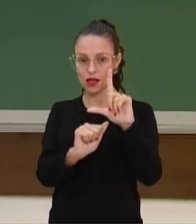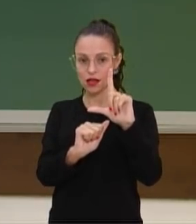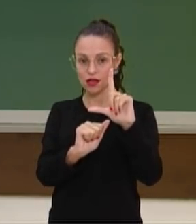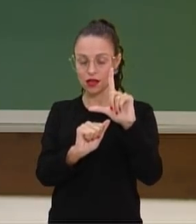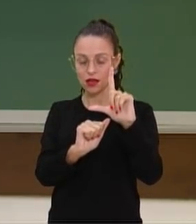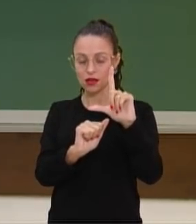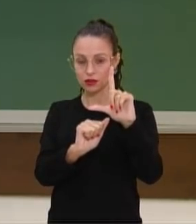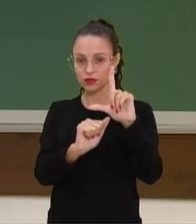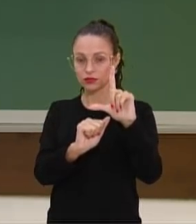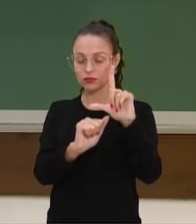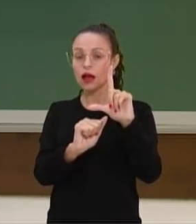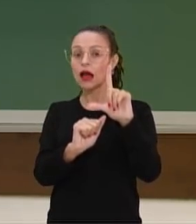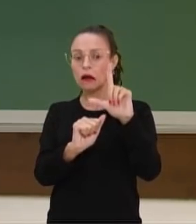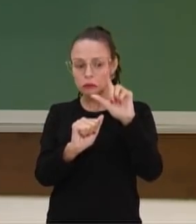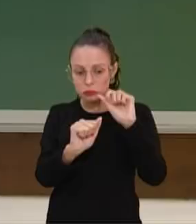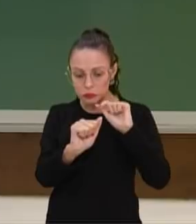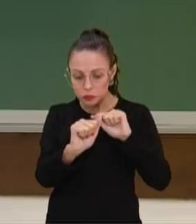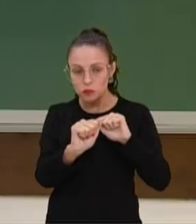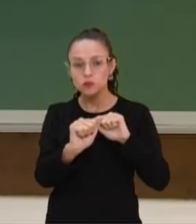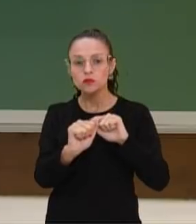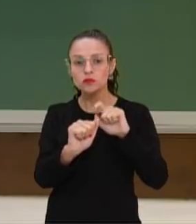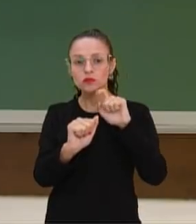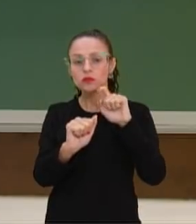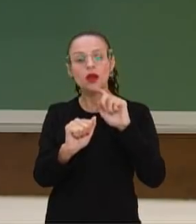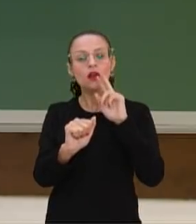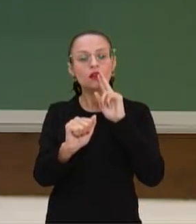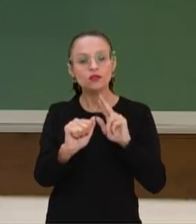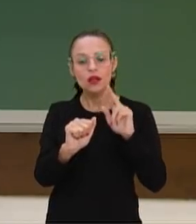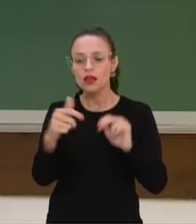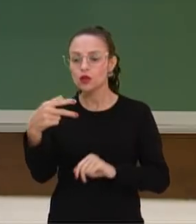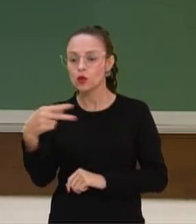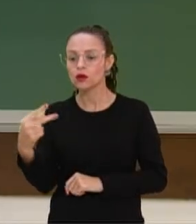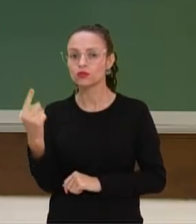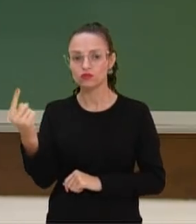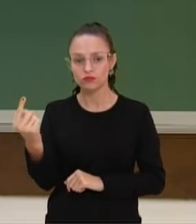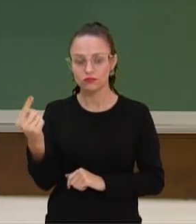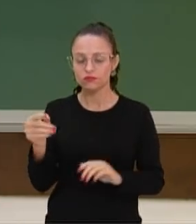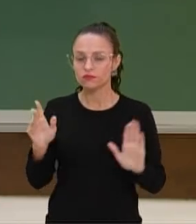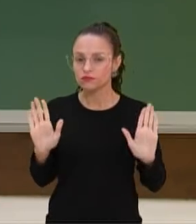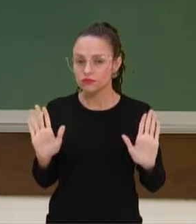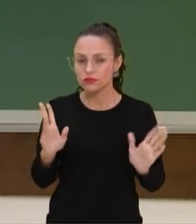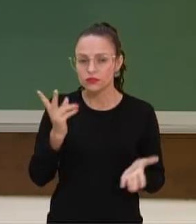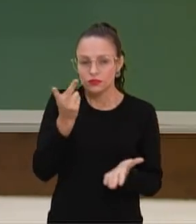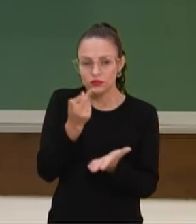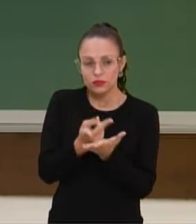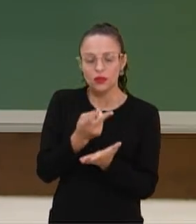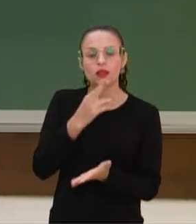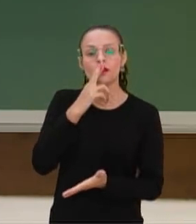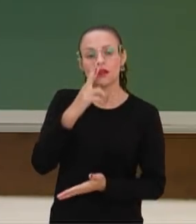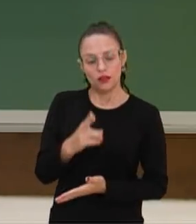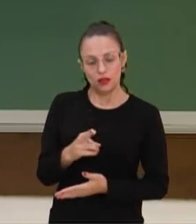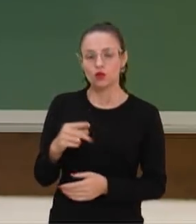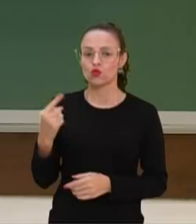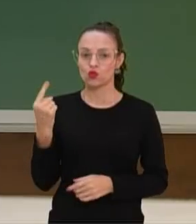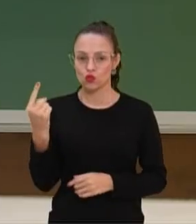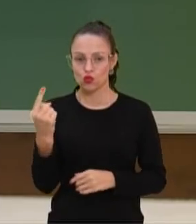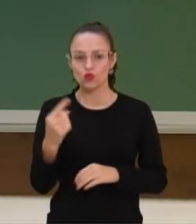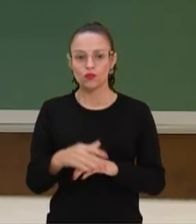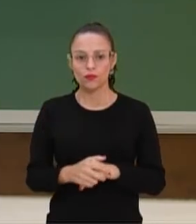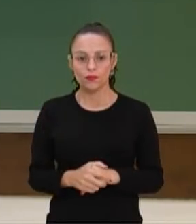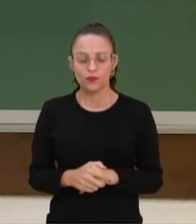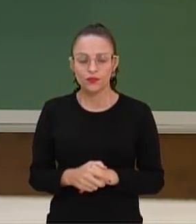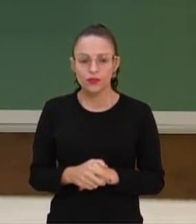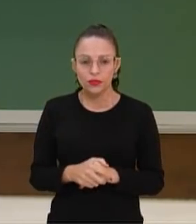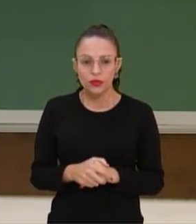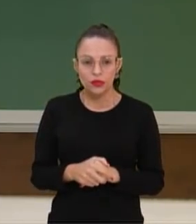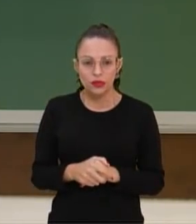ao resultado esperado e eu igualo a 1. Ou seja, sempre o resultado final vai ser 1. Sempre o